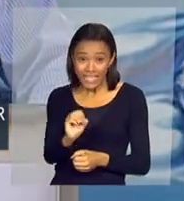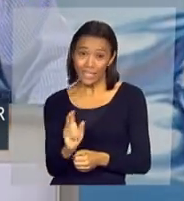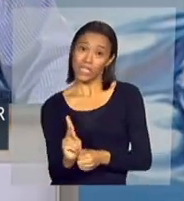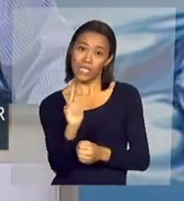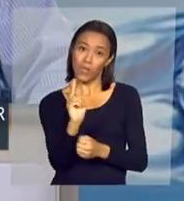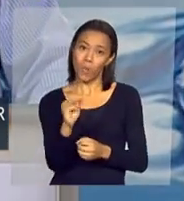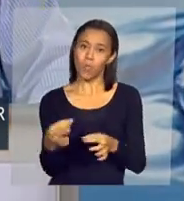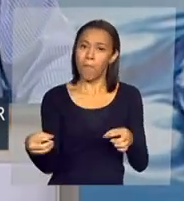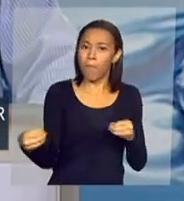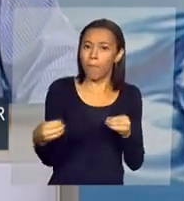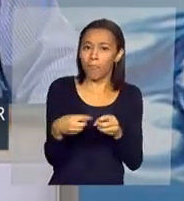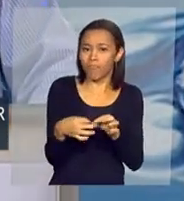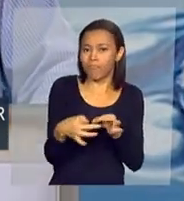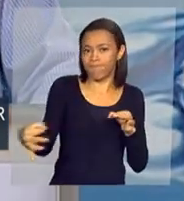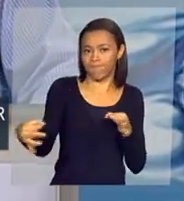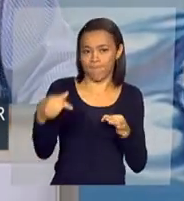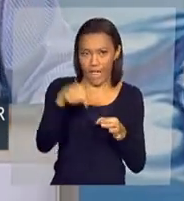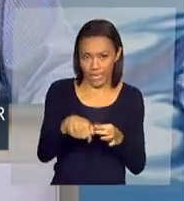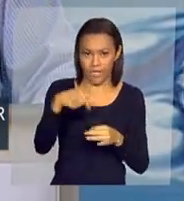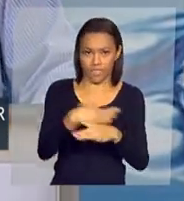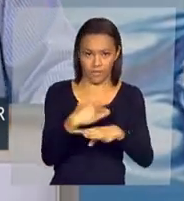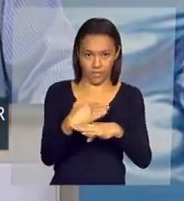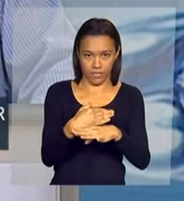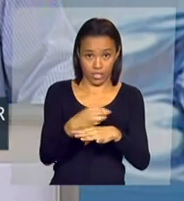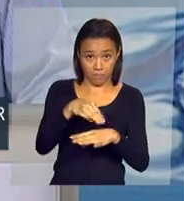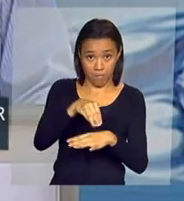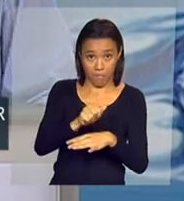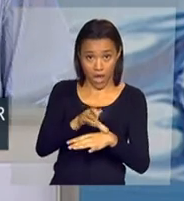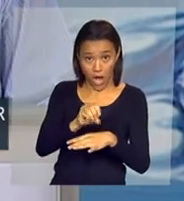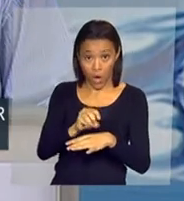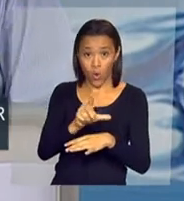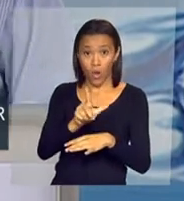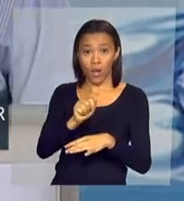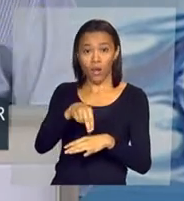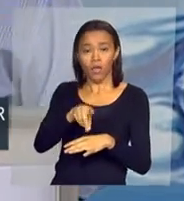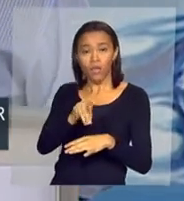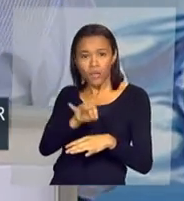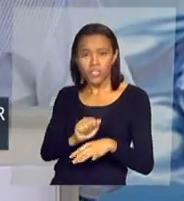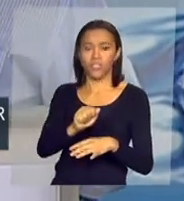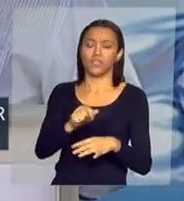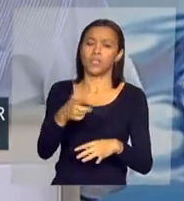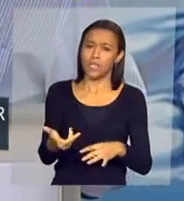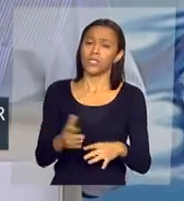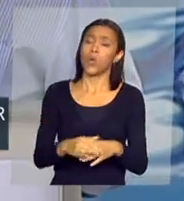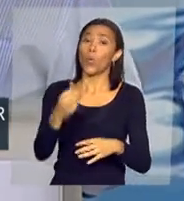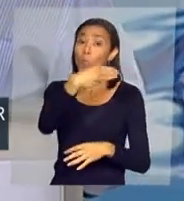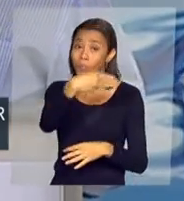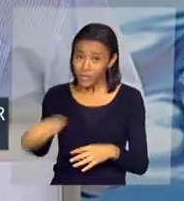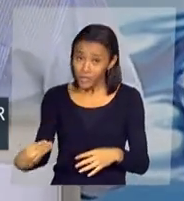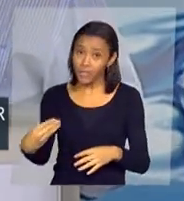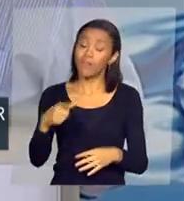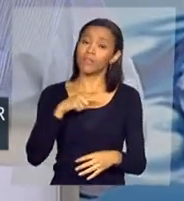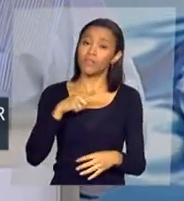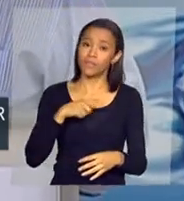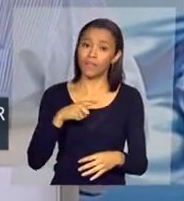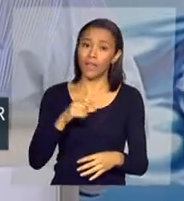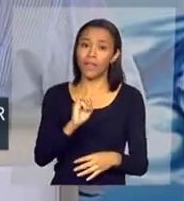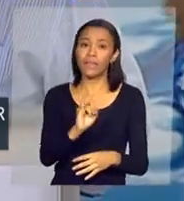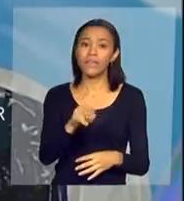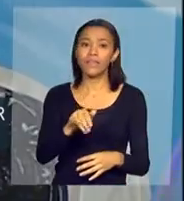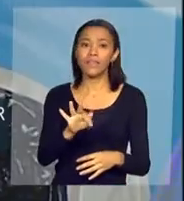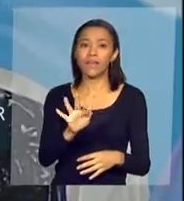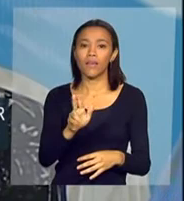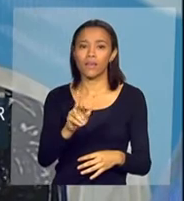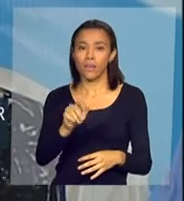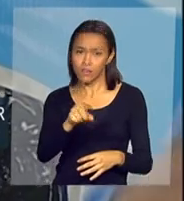São Julião, daqui de Marcolândia. O Ministério da Integração tem um projeto alternativo que levaria